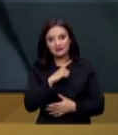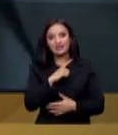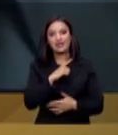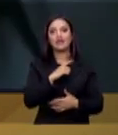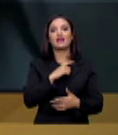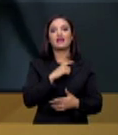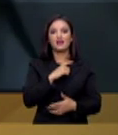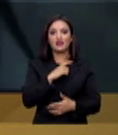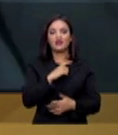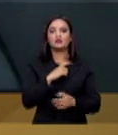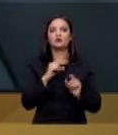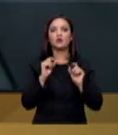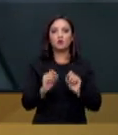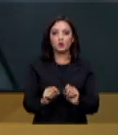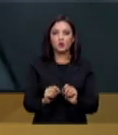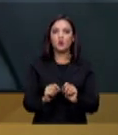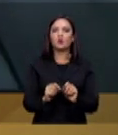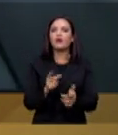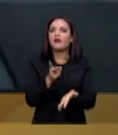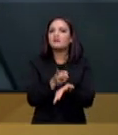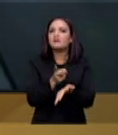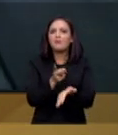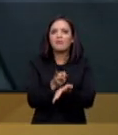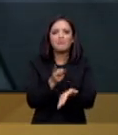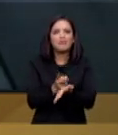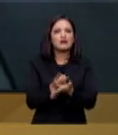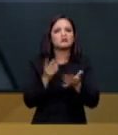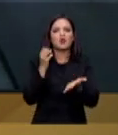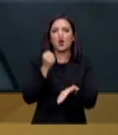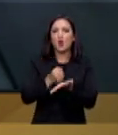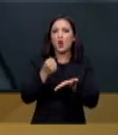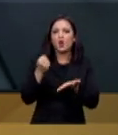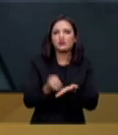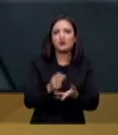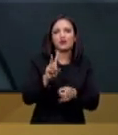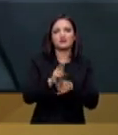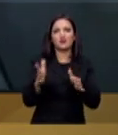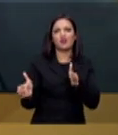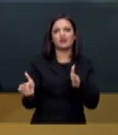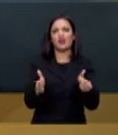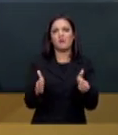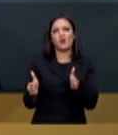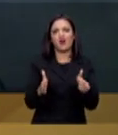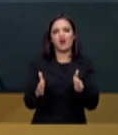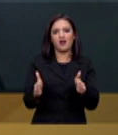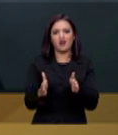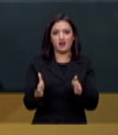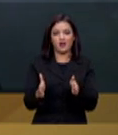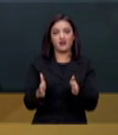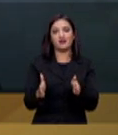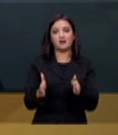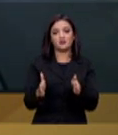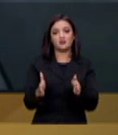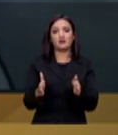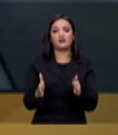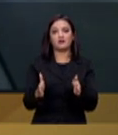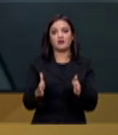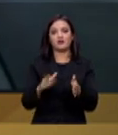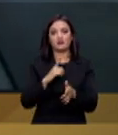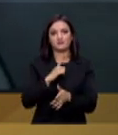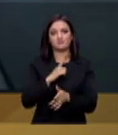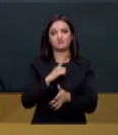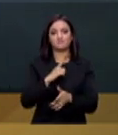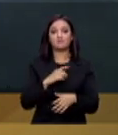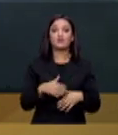por remessa à lei anterior, as contratações temporárias feitas sob a vigência daquelas